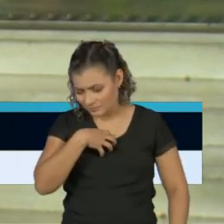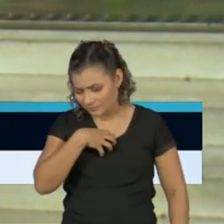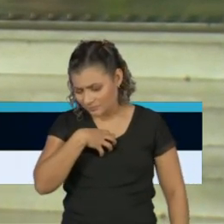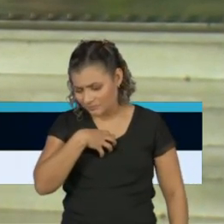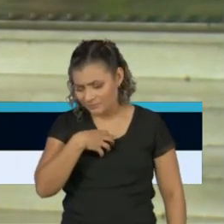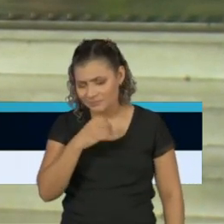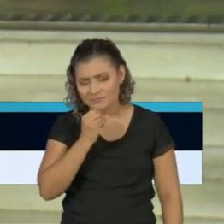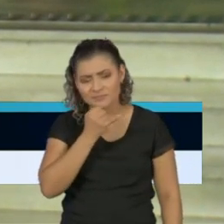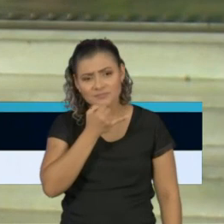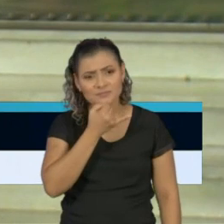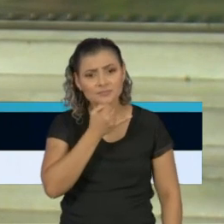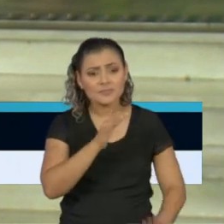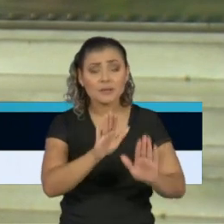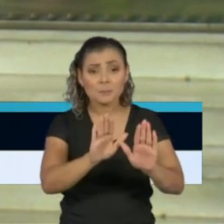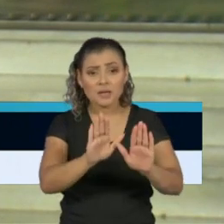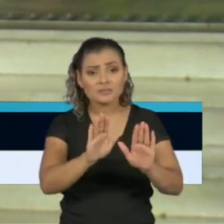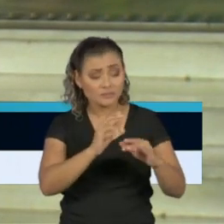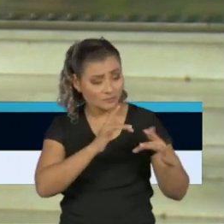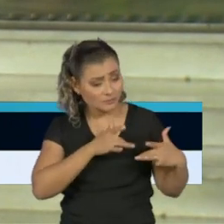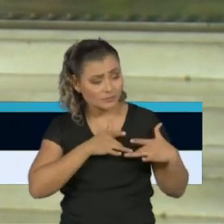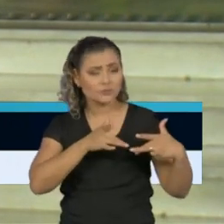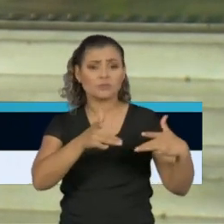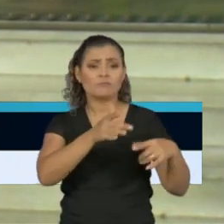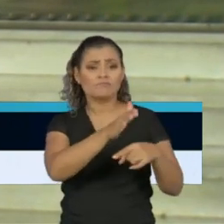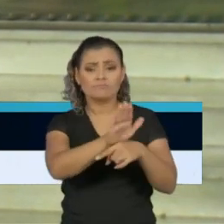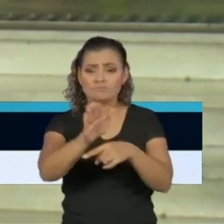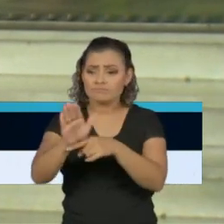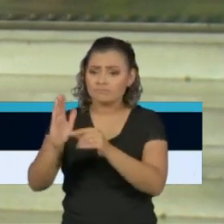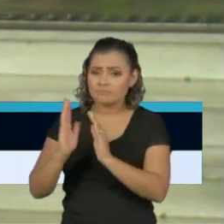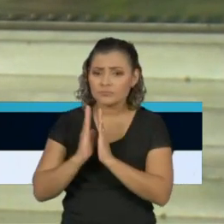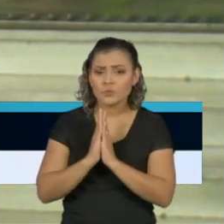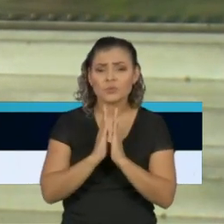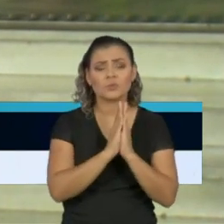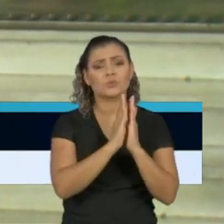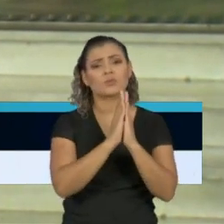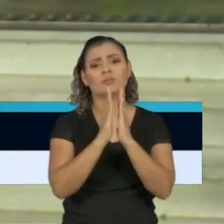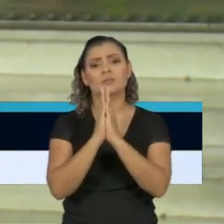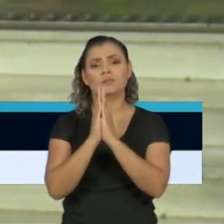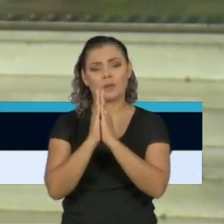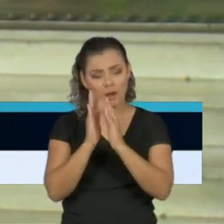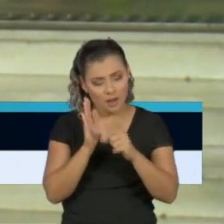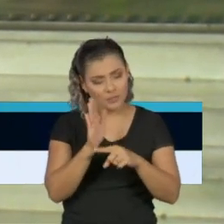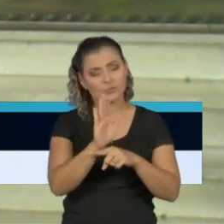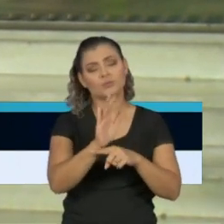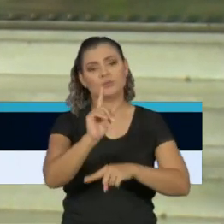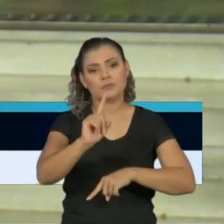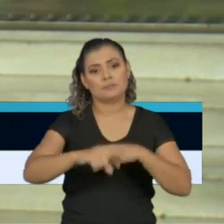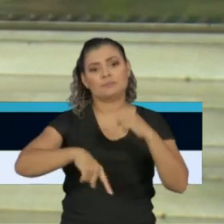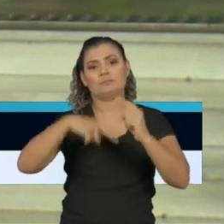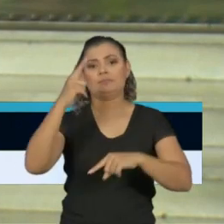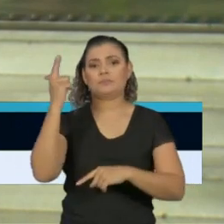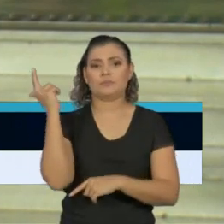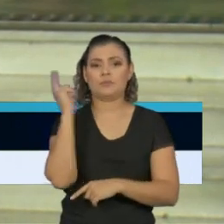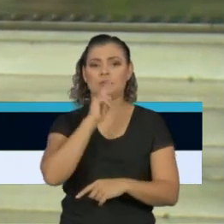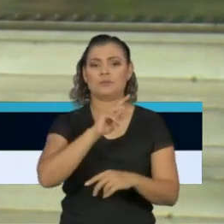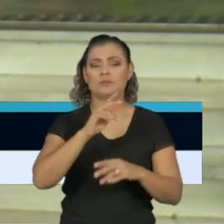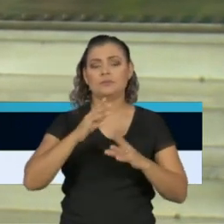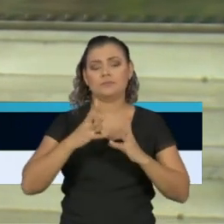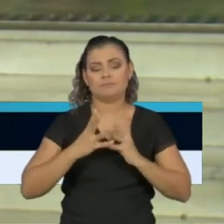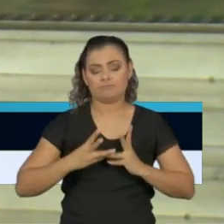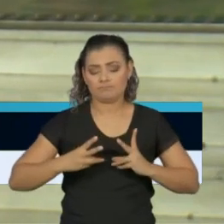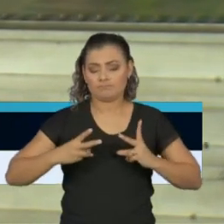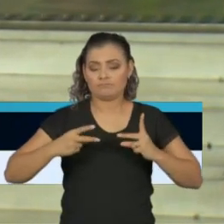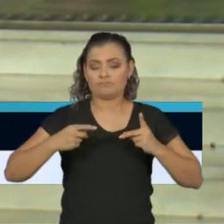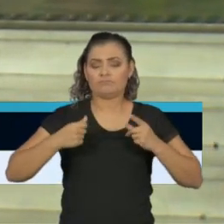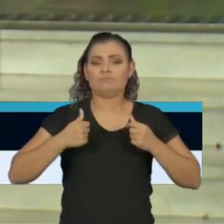que a solidariedade e a oração podem contribuir para melhorar o estado